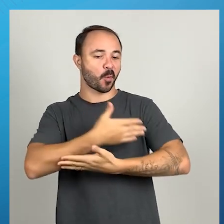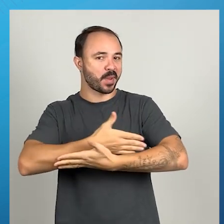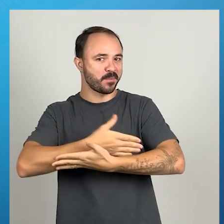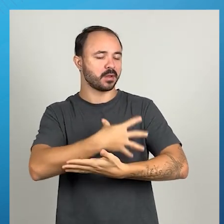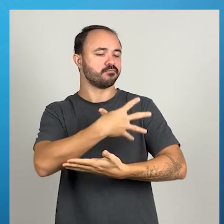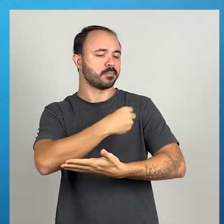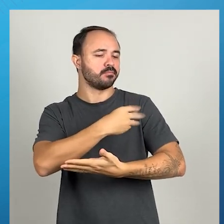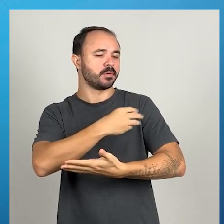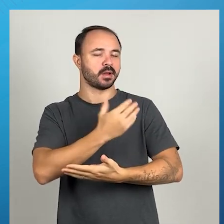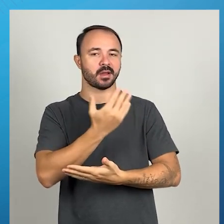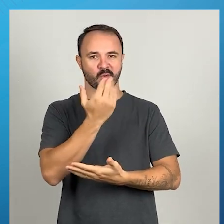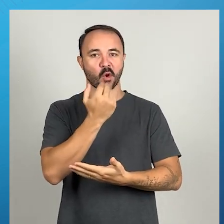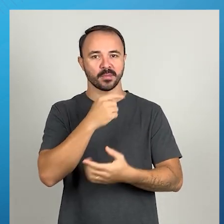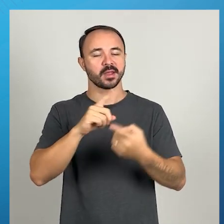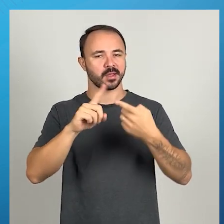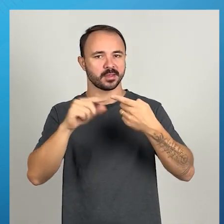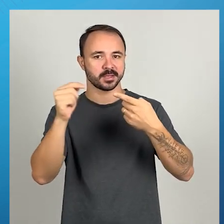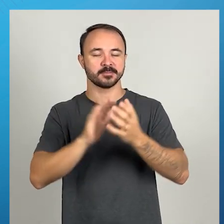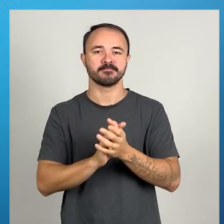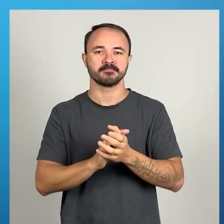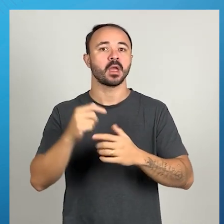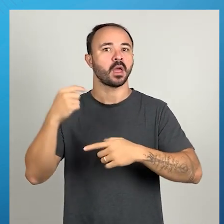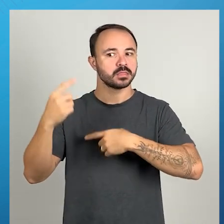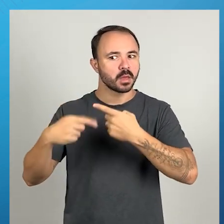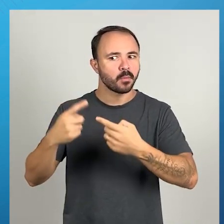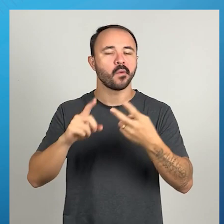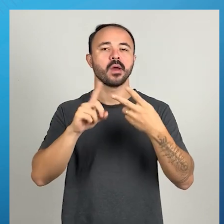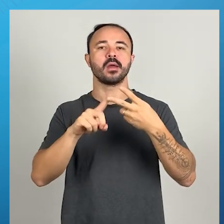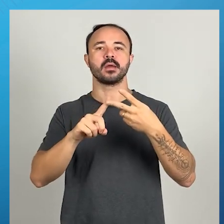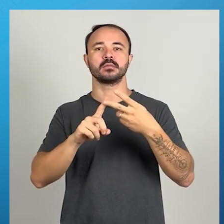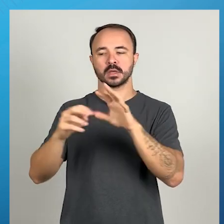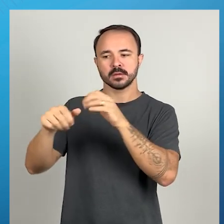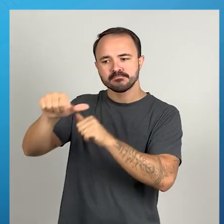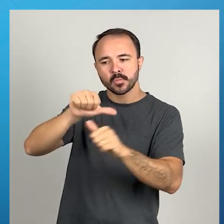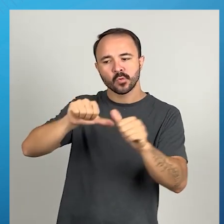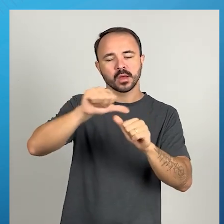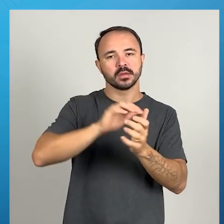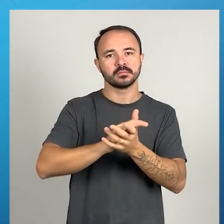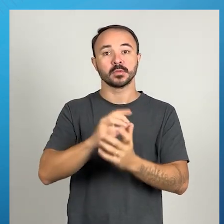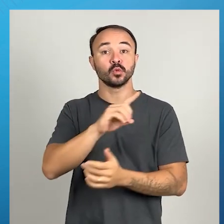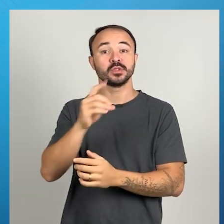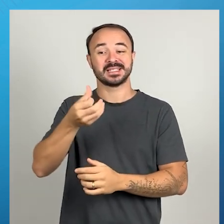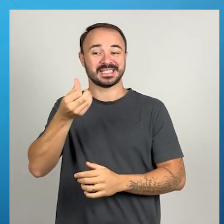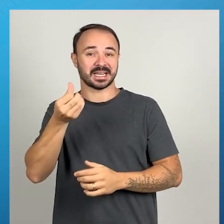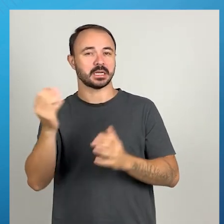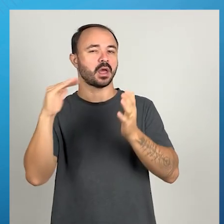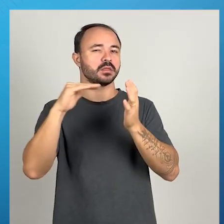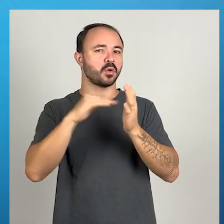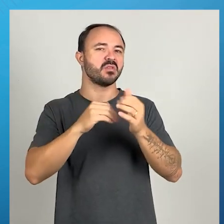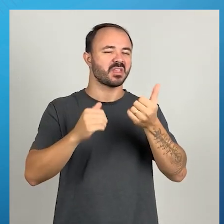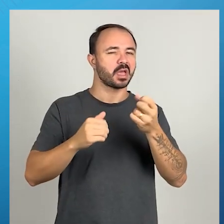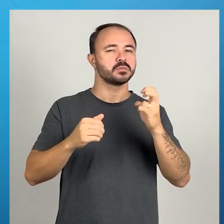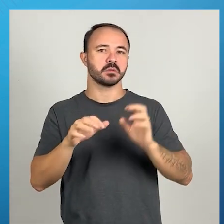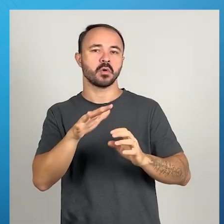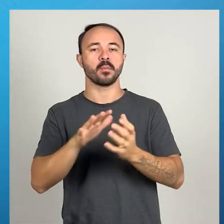de nascer. A segunda etapa é a etapa de transição, entre o 6º e o 15º dia depois do parto. Esse leite ele é rico